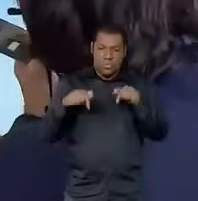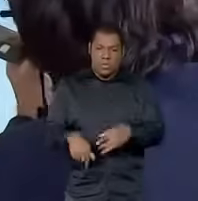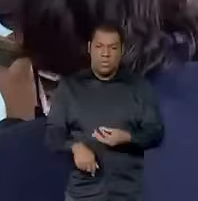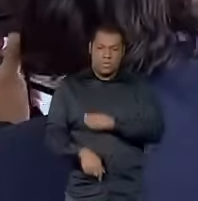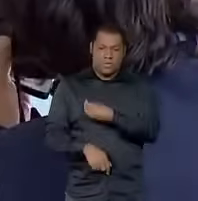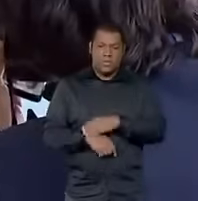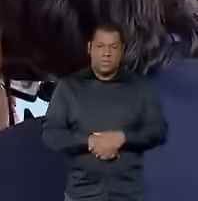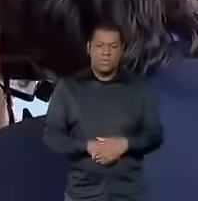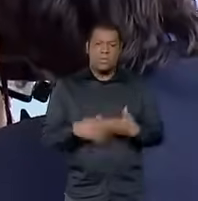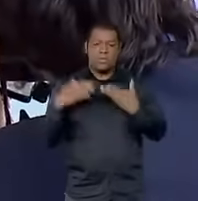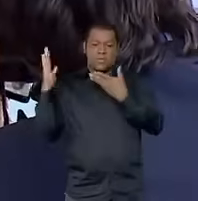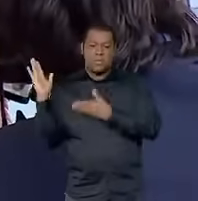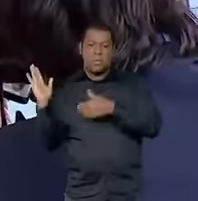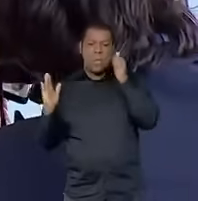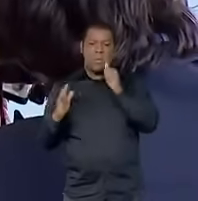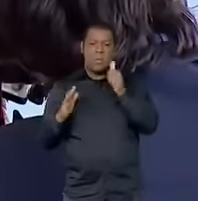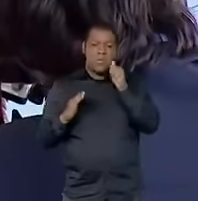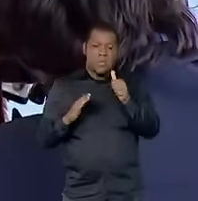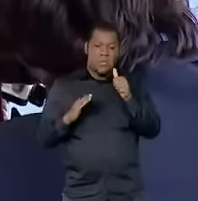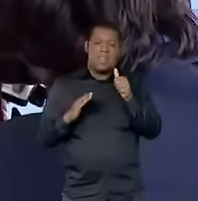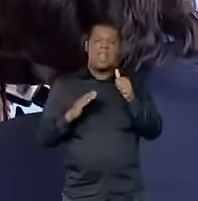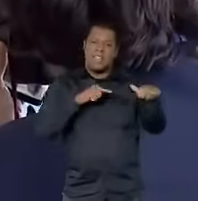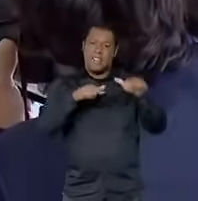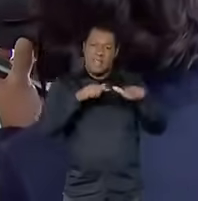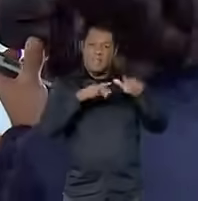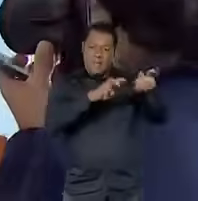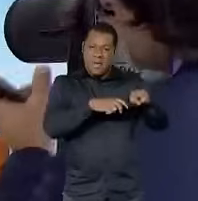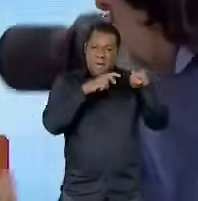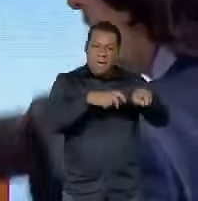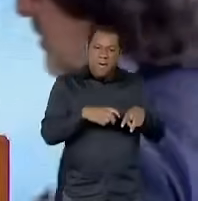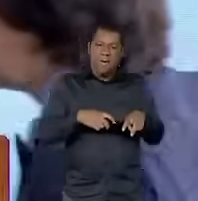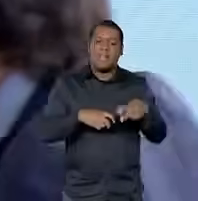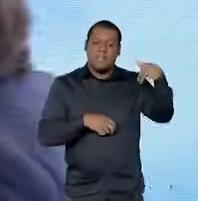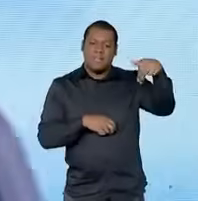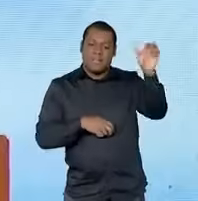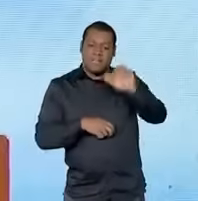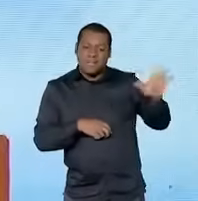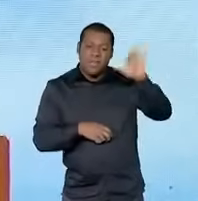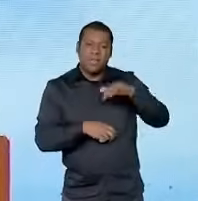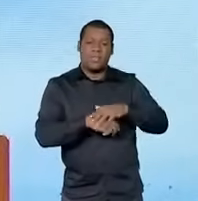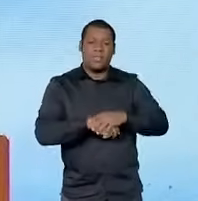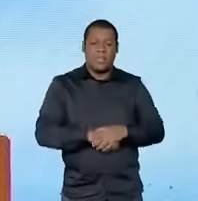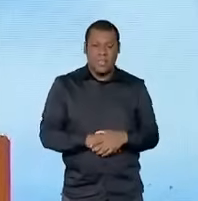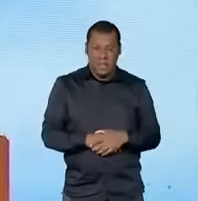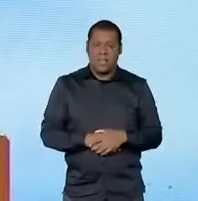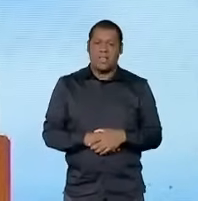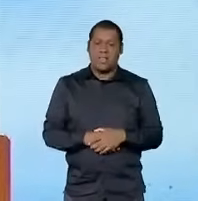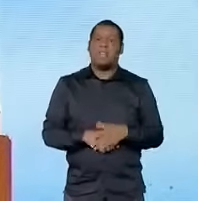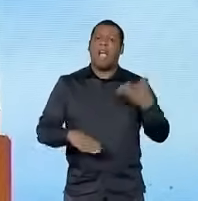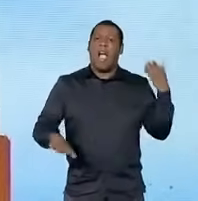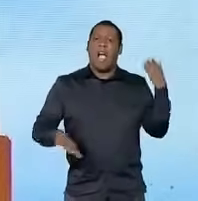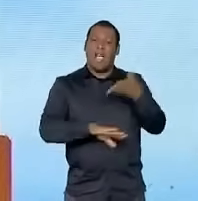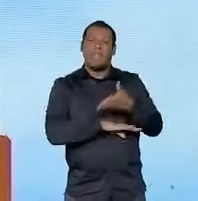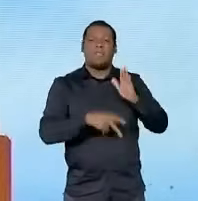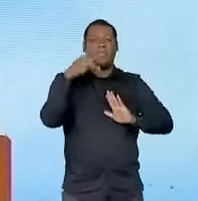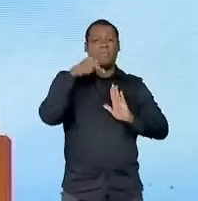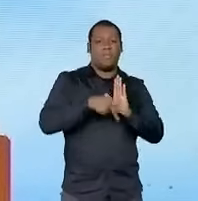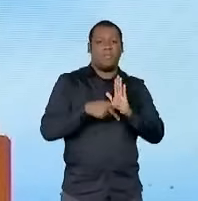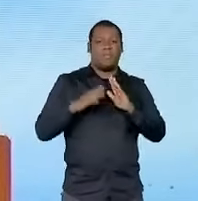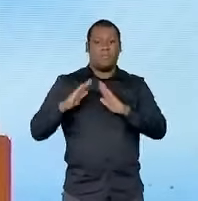Enquanto mulher camponesa, nordestina e beneficiária do programa Minha Casa Minha Vida